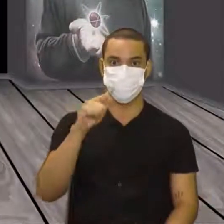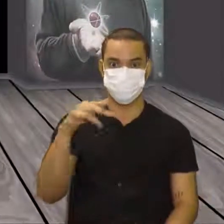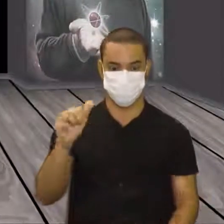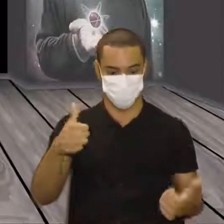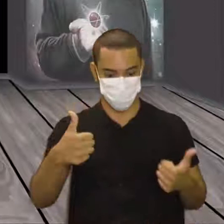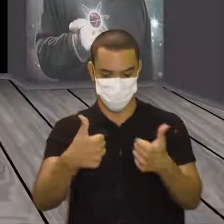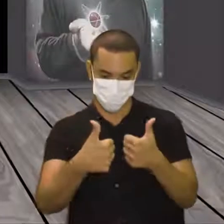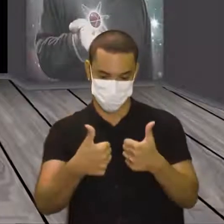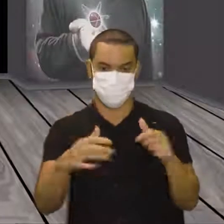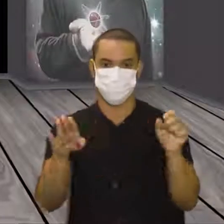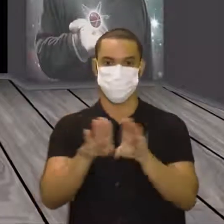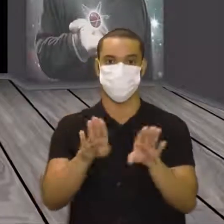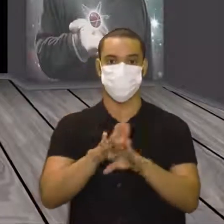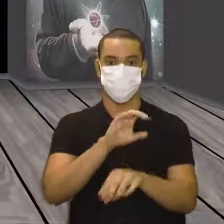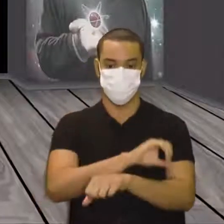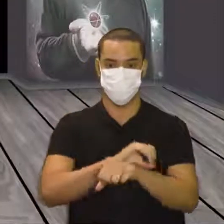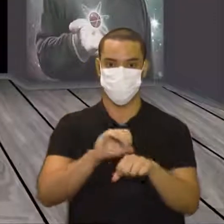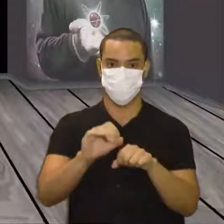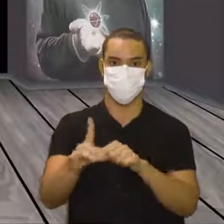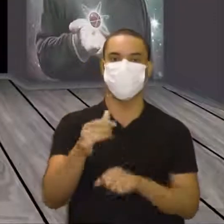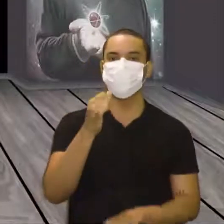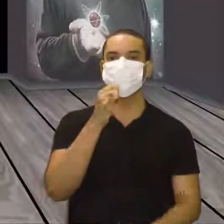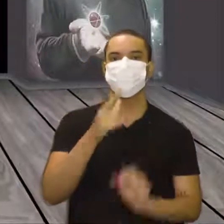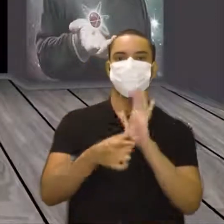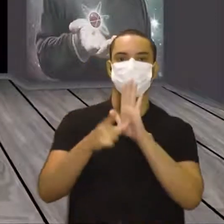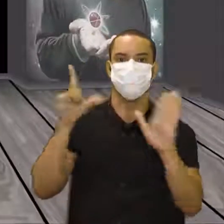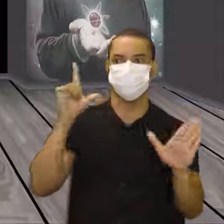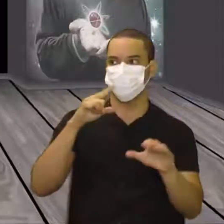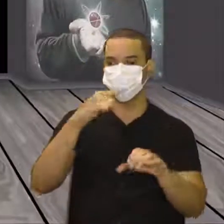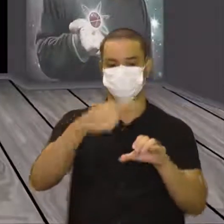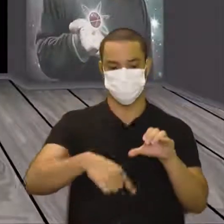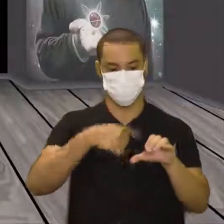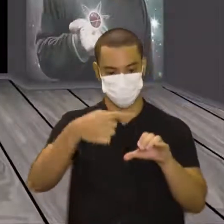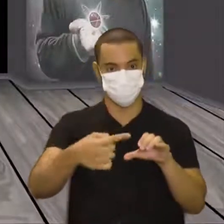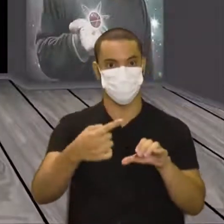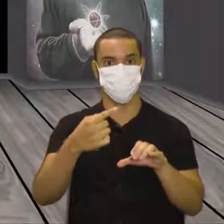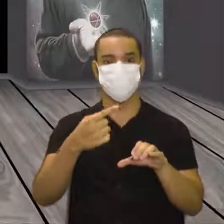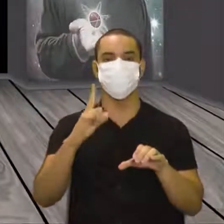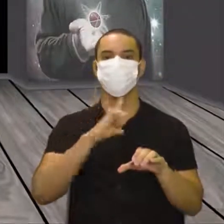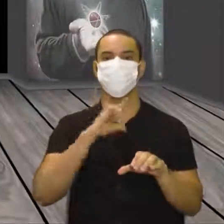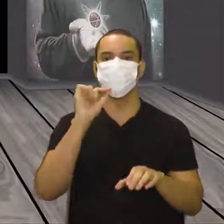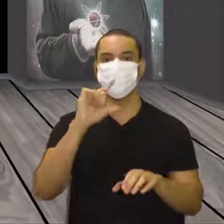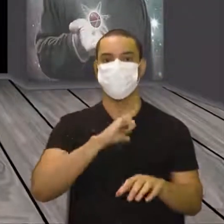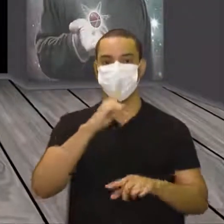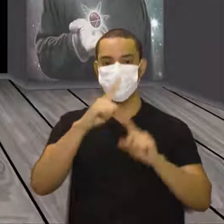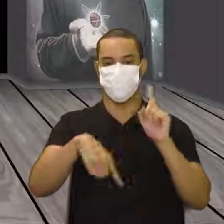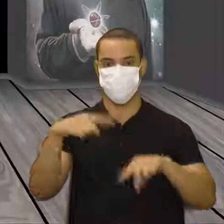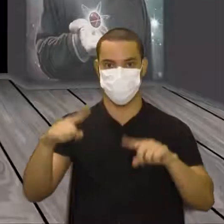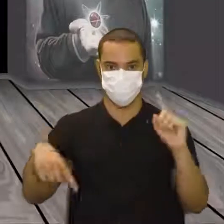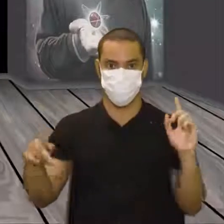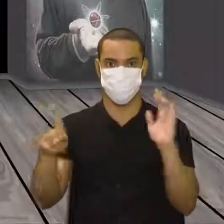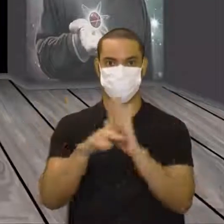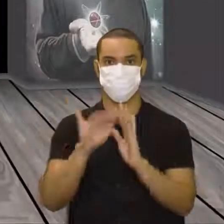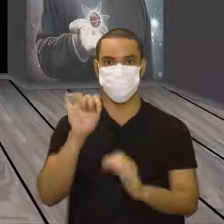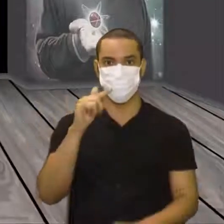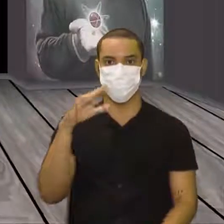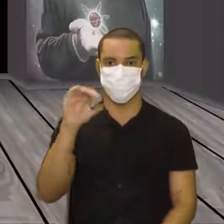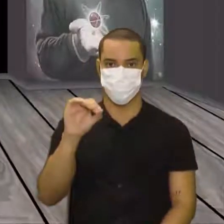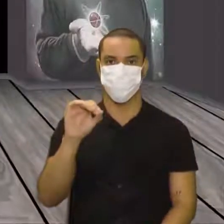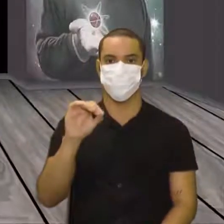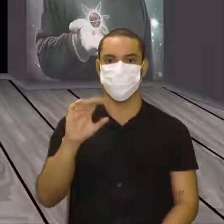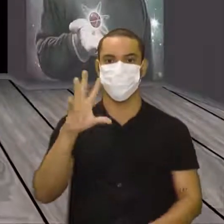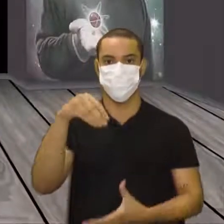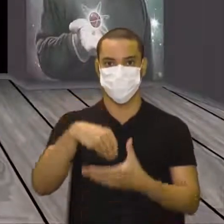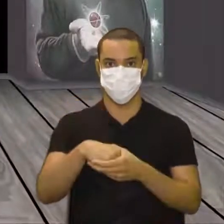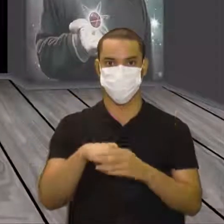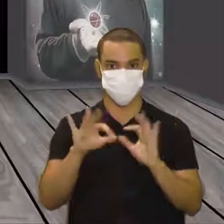em um condutor, que nós vimos lá um exemplo como sendo uma espira, nós temos que ter a variação do fluxo magnético da